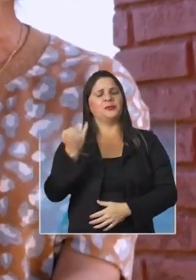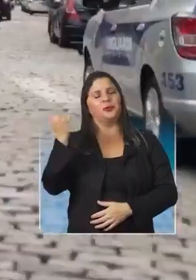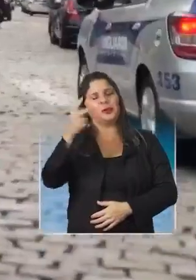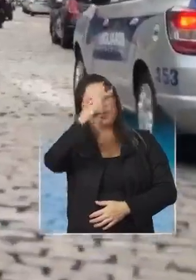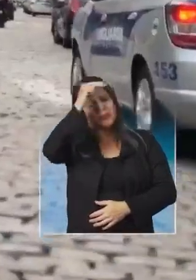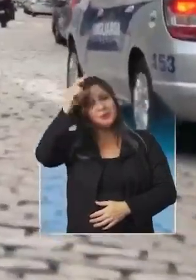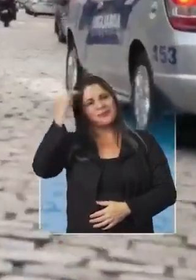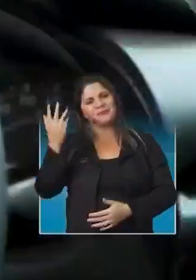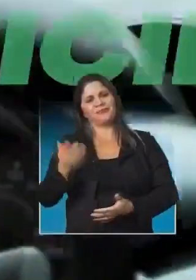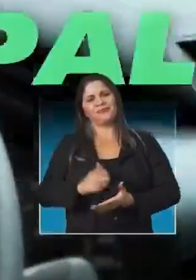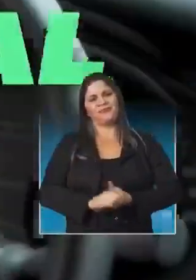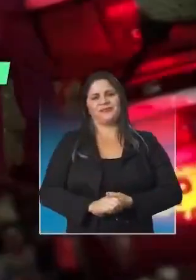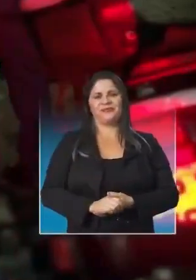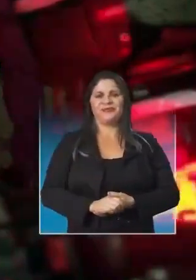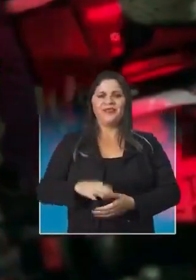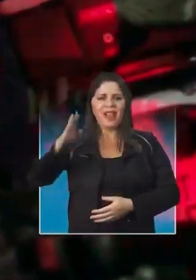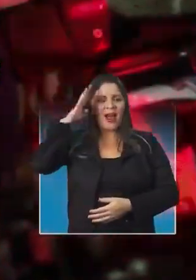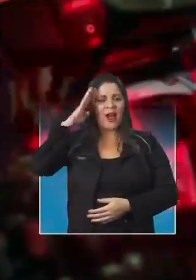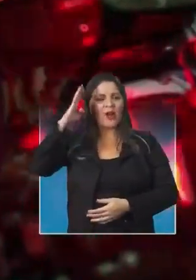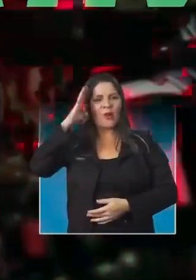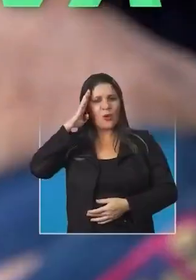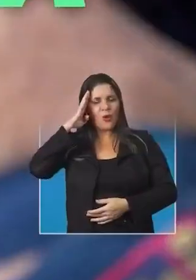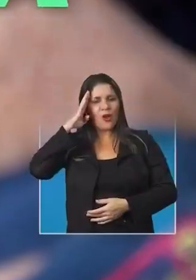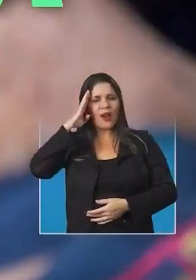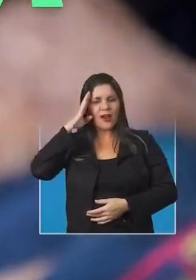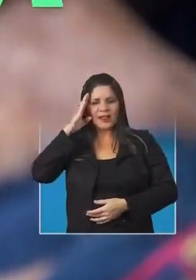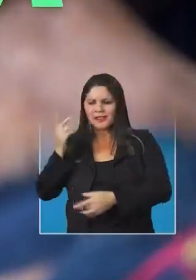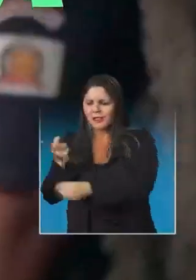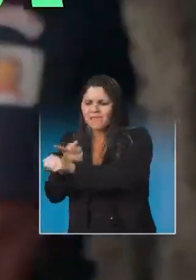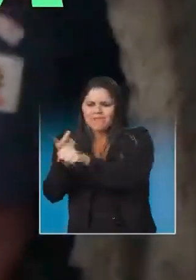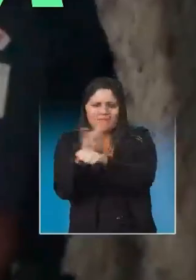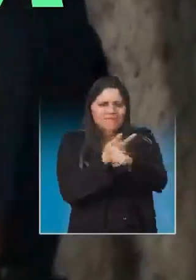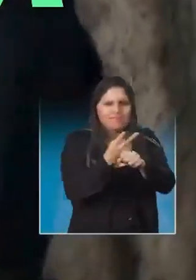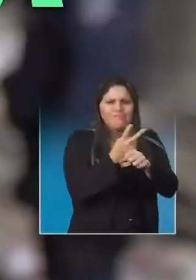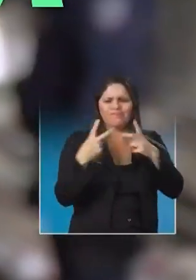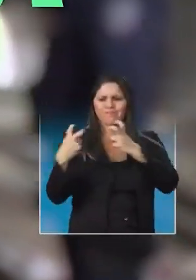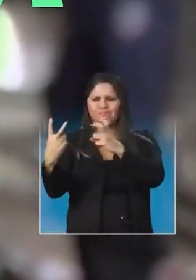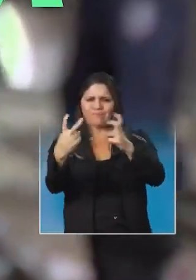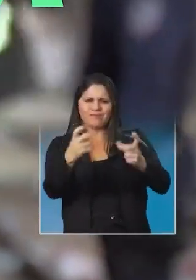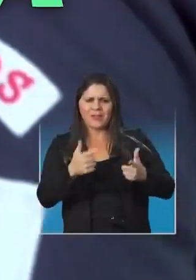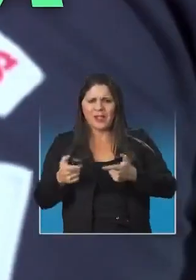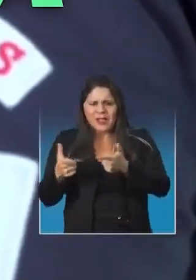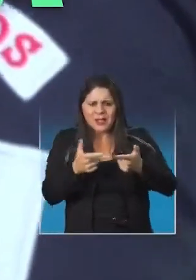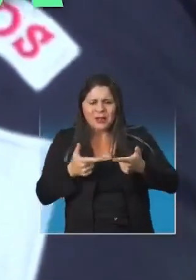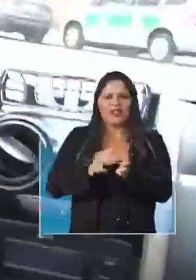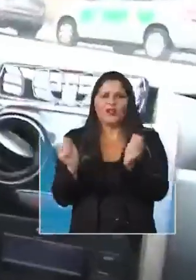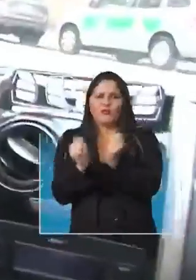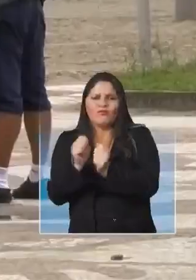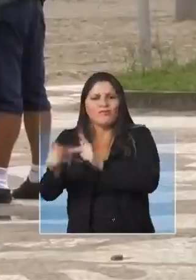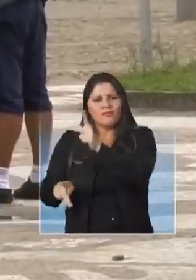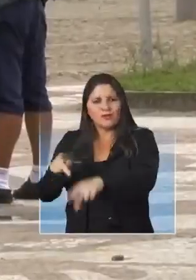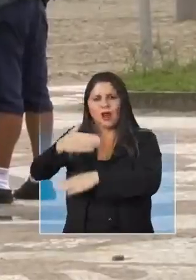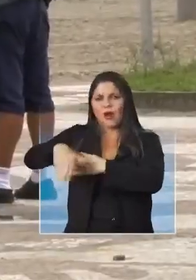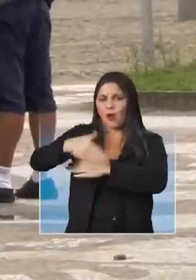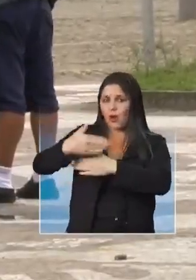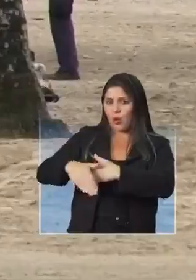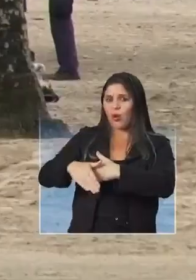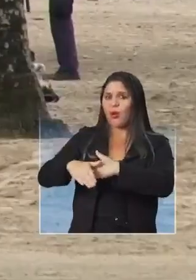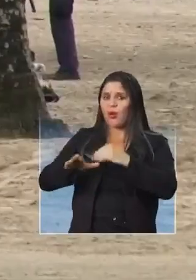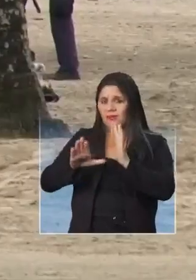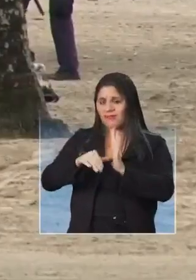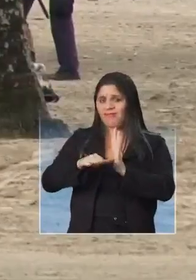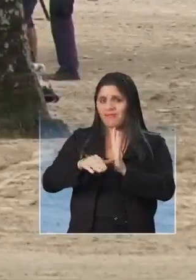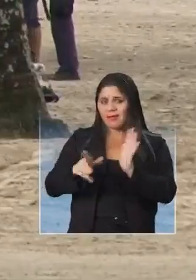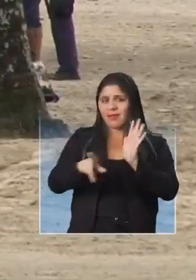prefeito. A Guarda Municipal faz a busca ativa para identificar aqueles marginais que se infiltram para burlar a lei